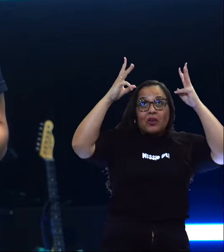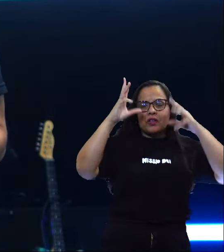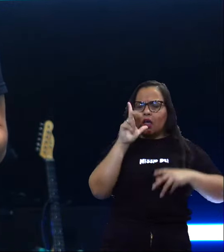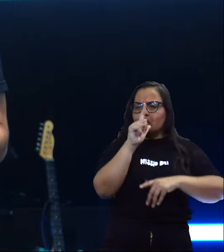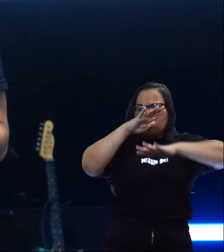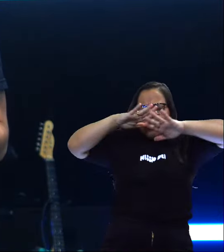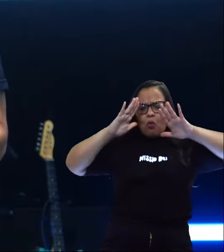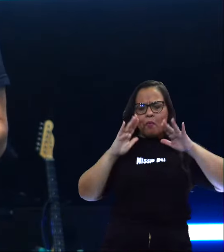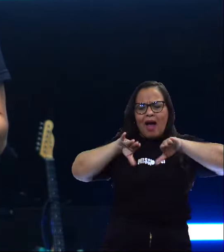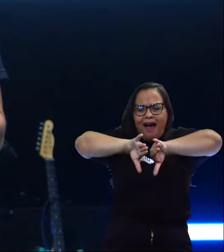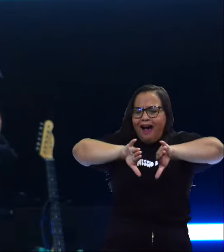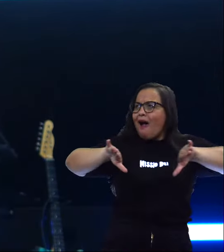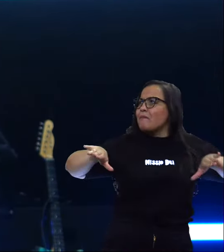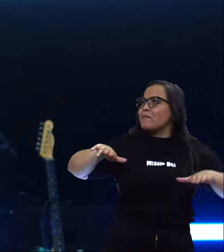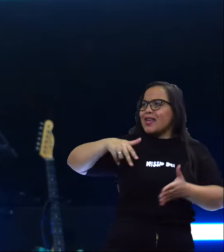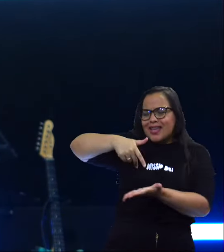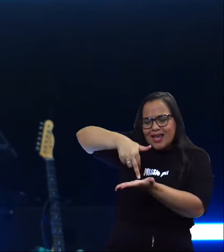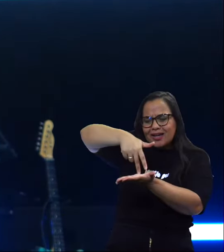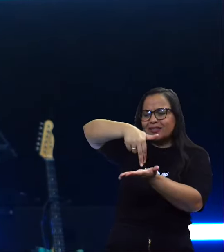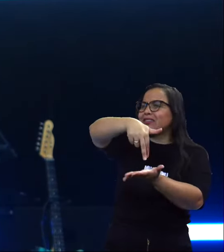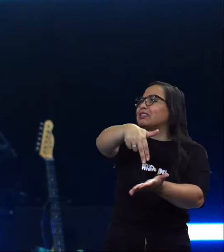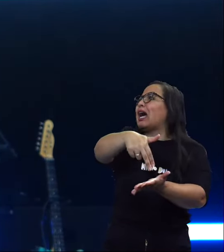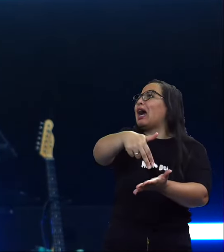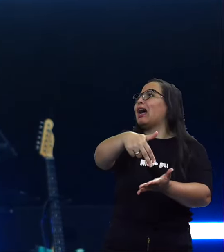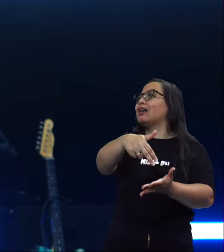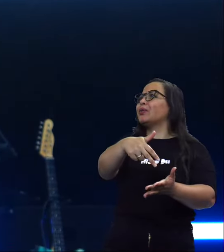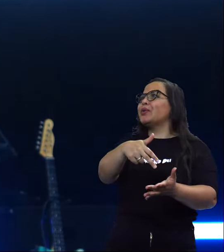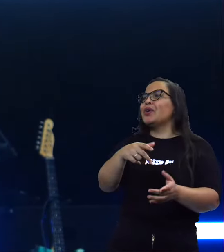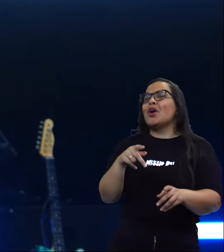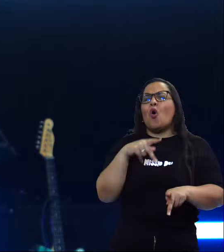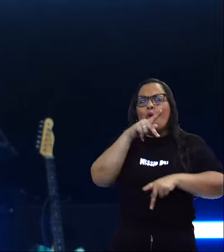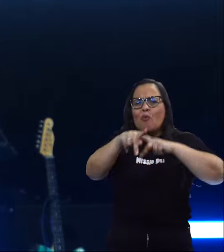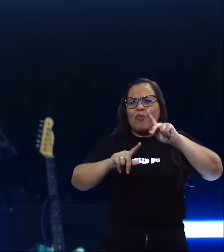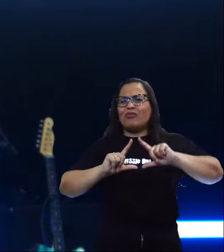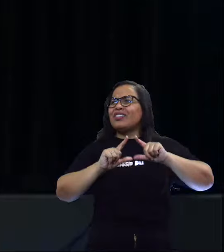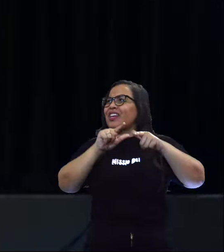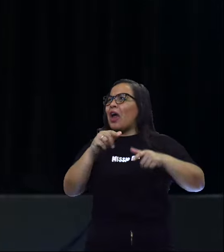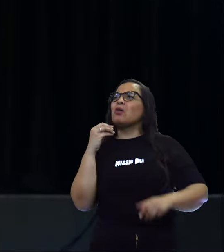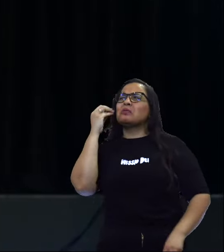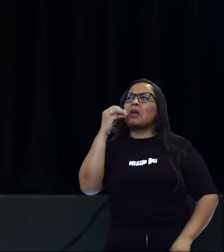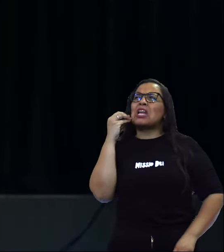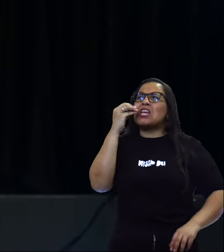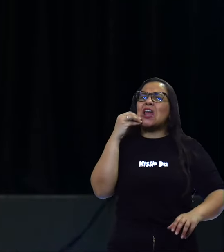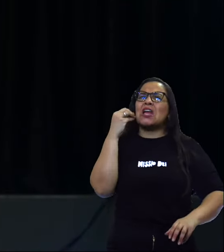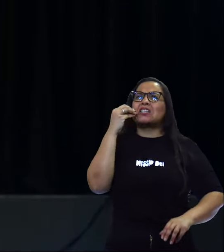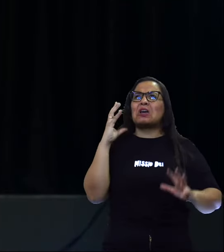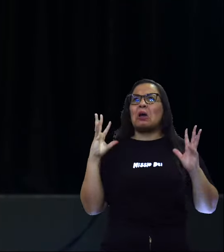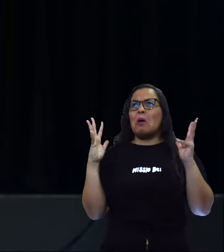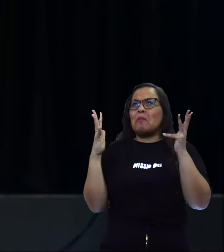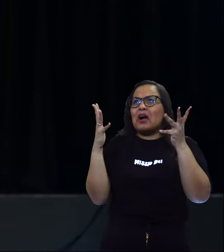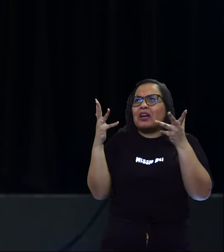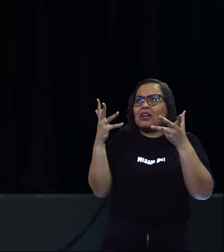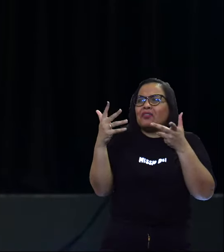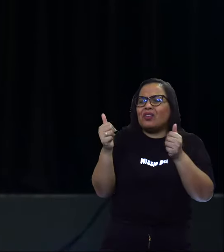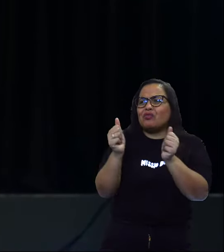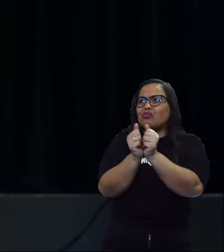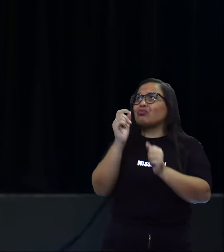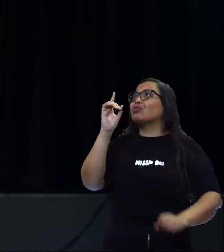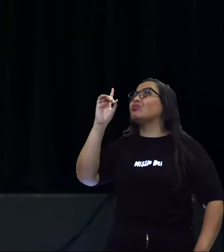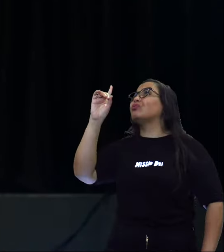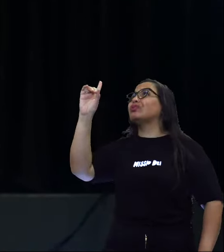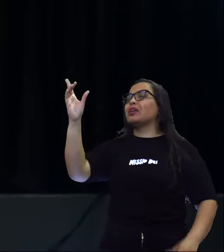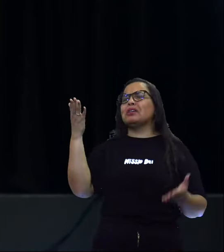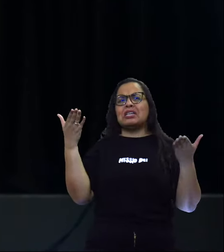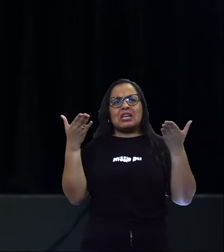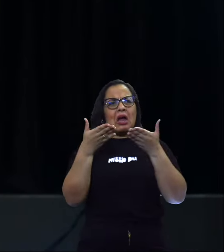do Senhor, que não haviam agora acreditado de que o Senhor poderia cumprir a sua palavra, cumprir a sua promessa, de